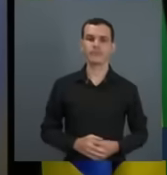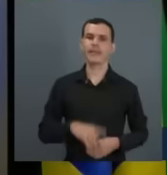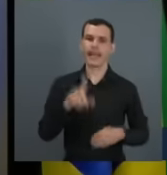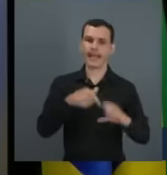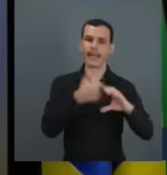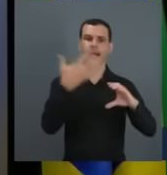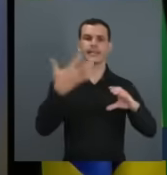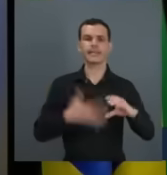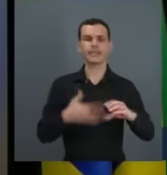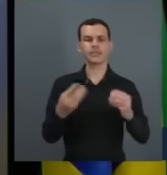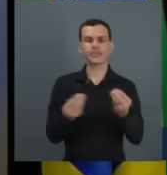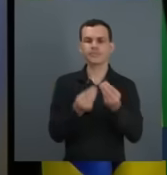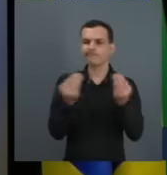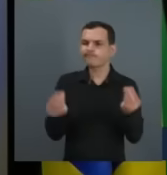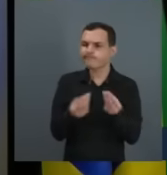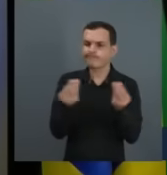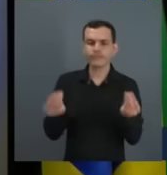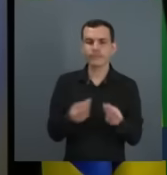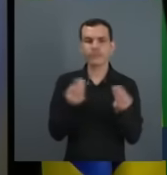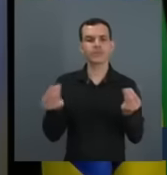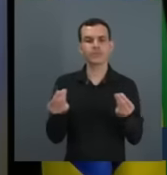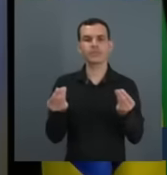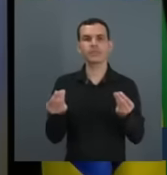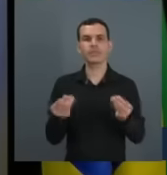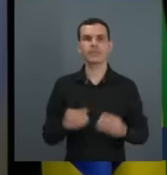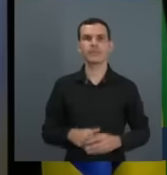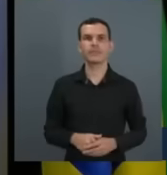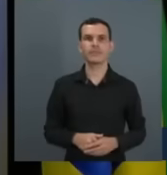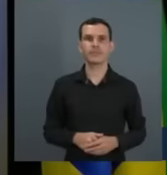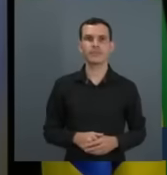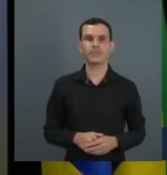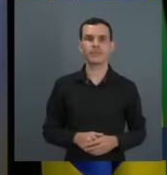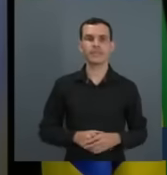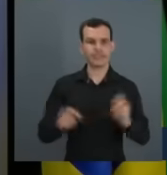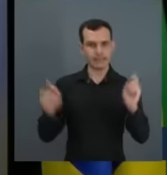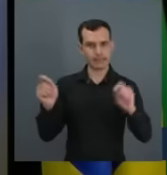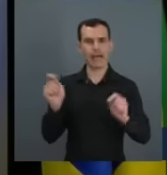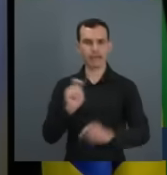e suscetíveis de serem facilmente burlados.